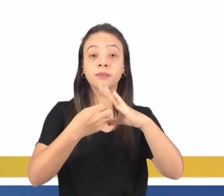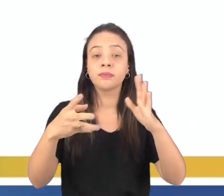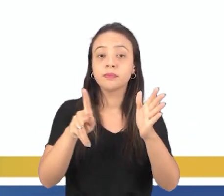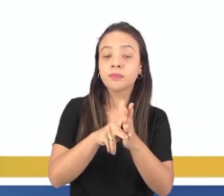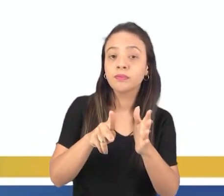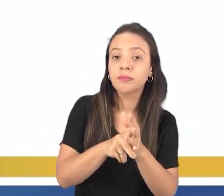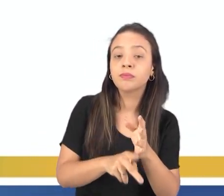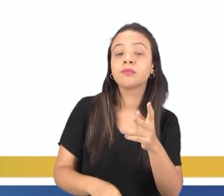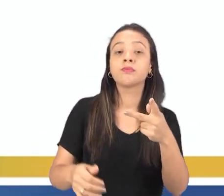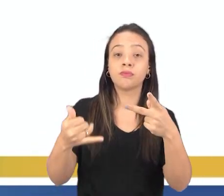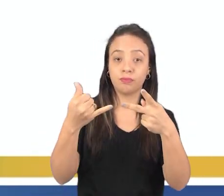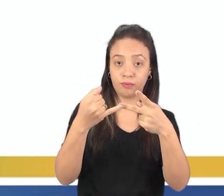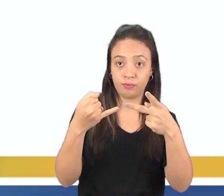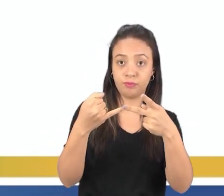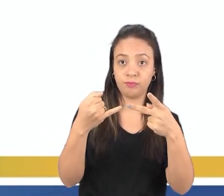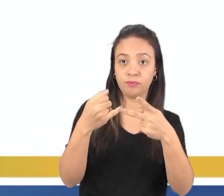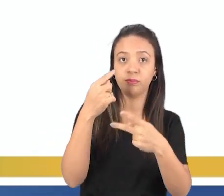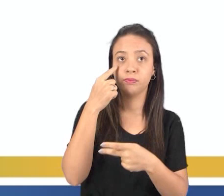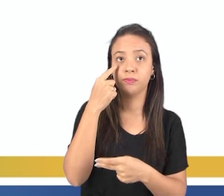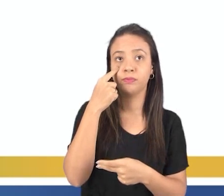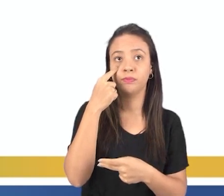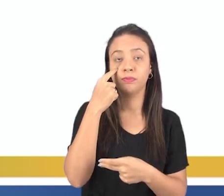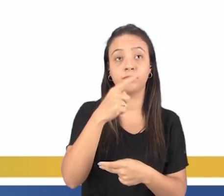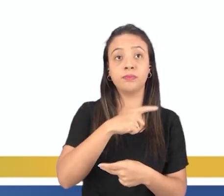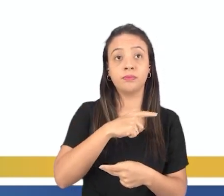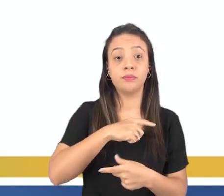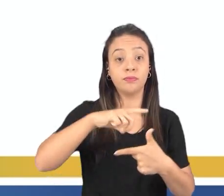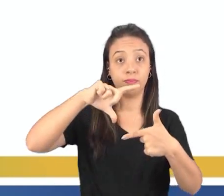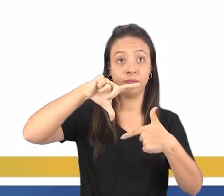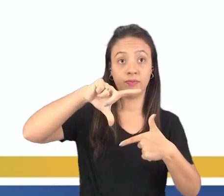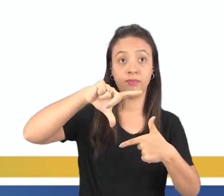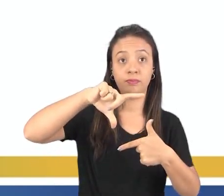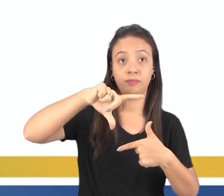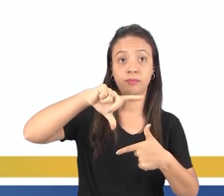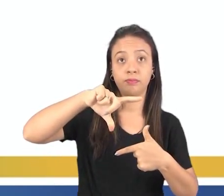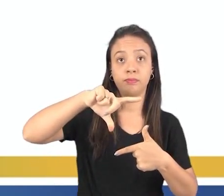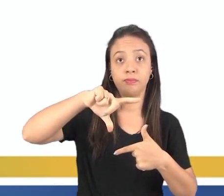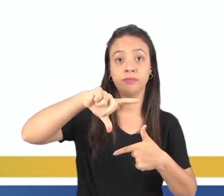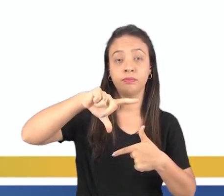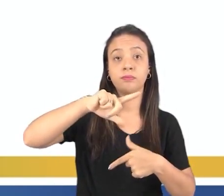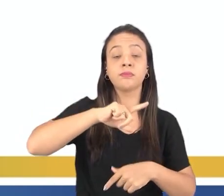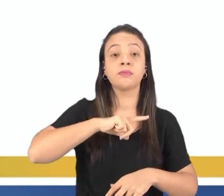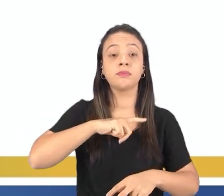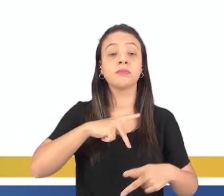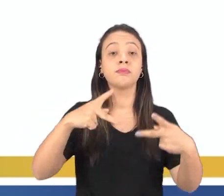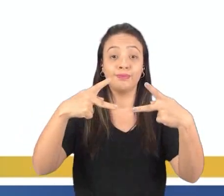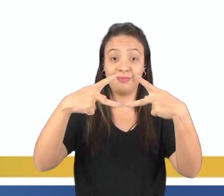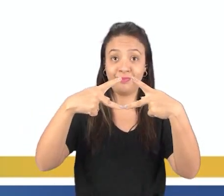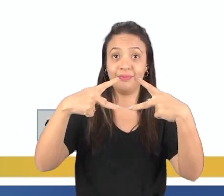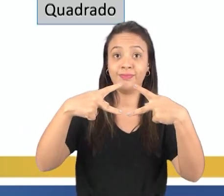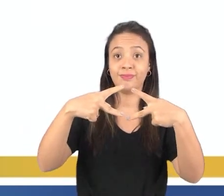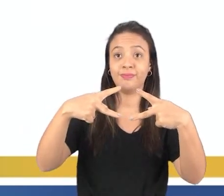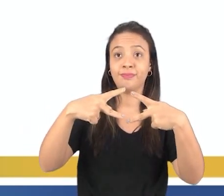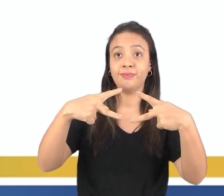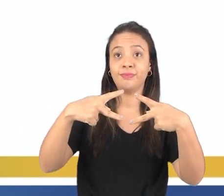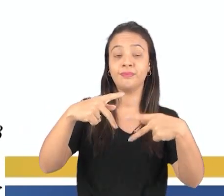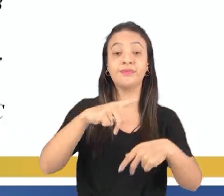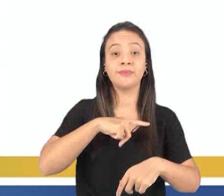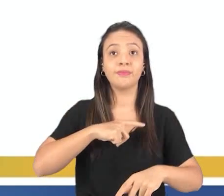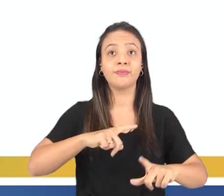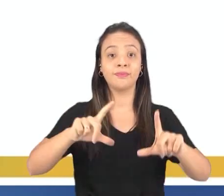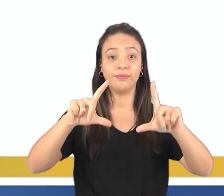classificação dos paralelogramos Olha só nós temos o retângulo né losango